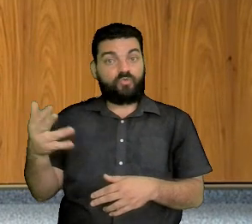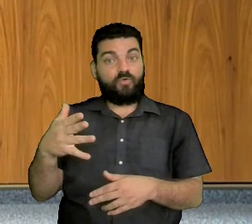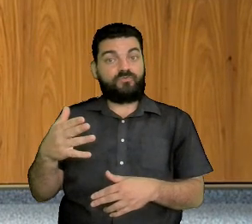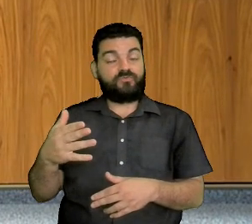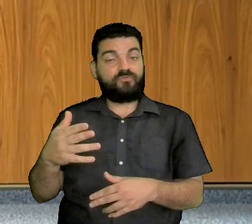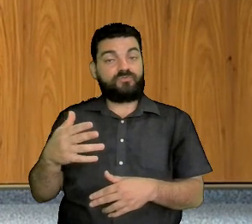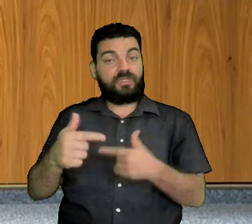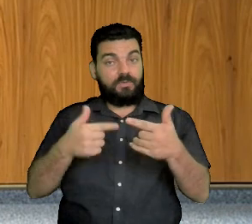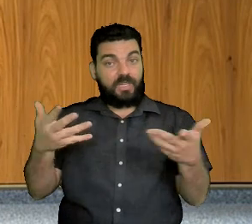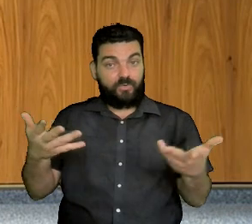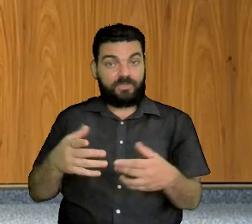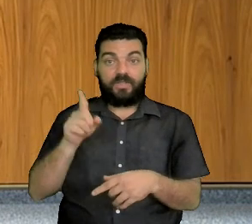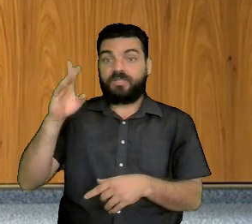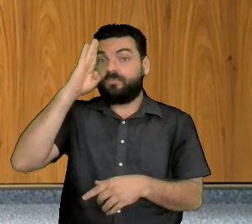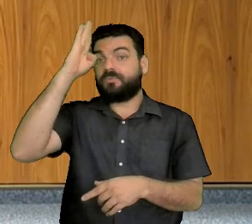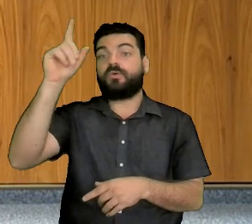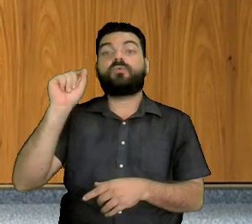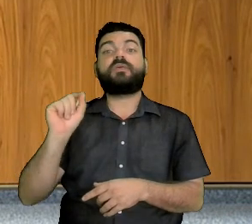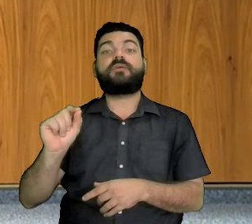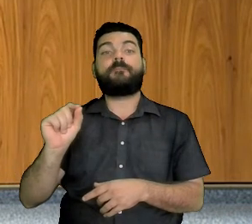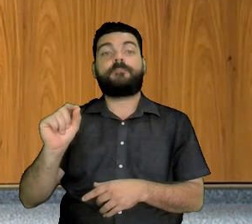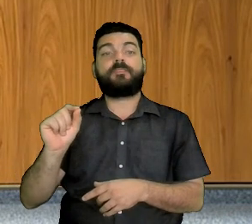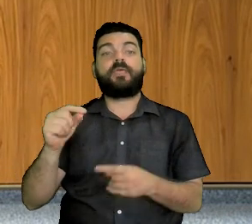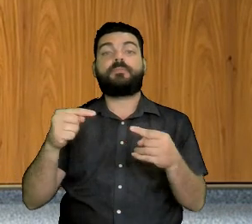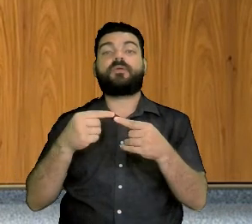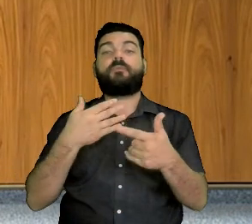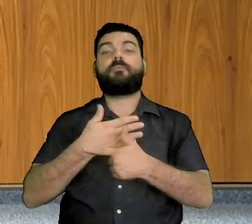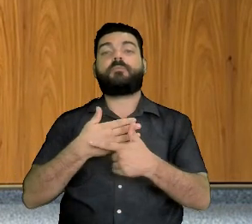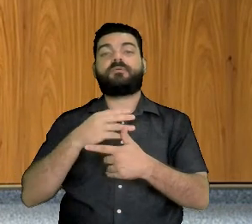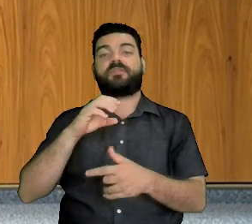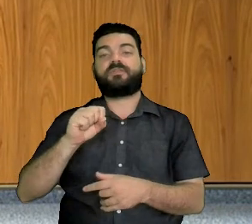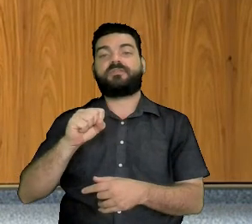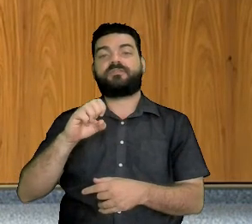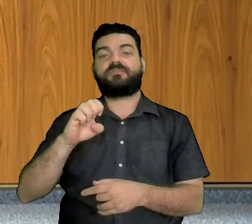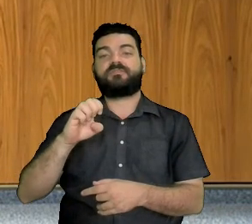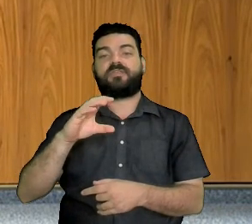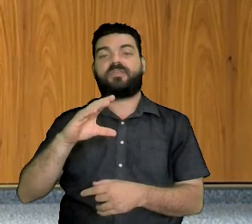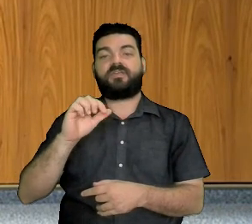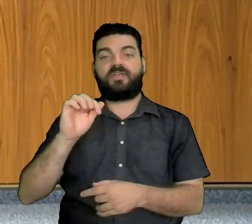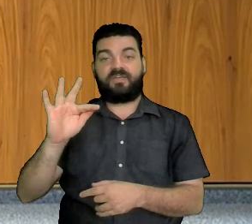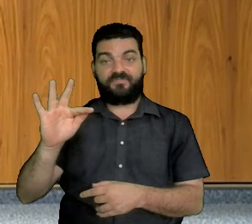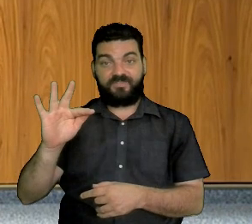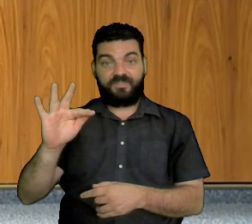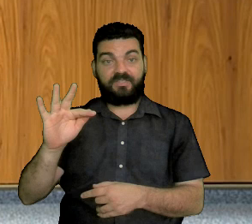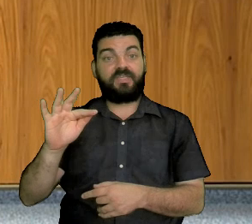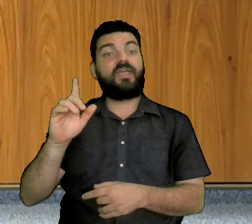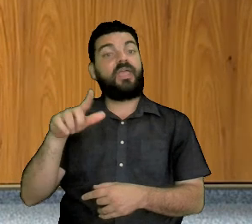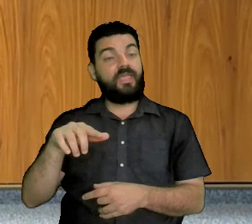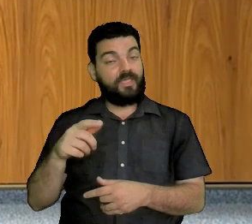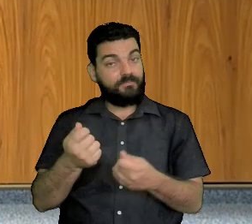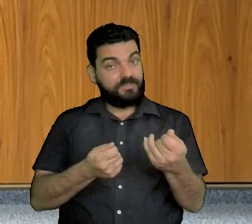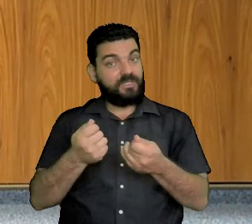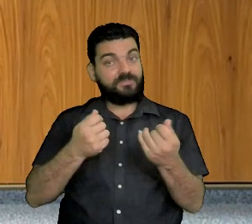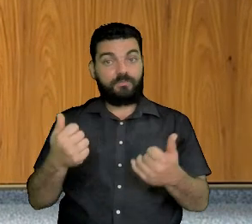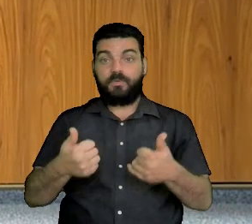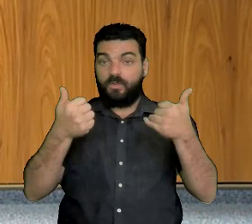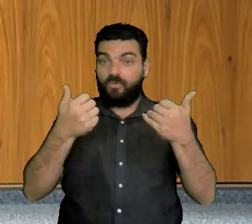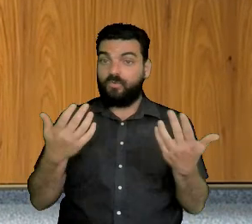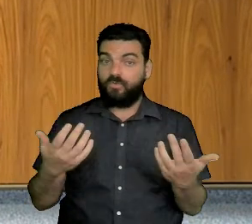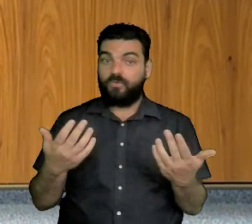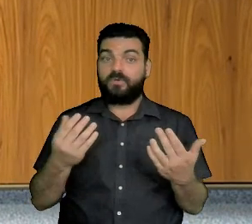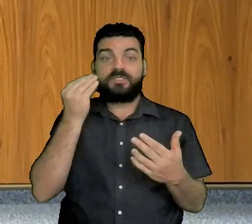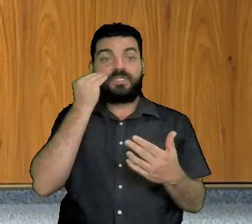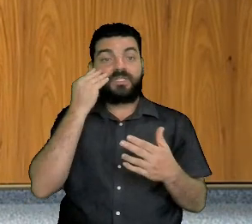há uma prioridade de se reforçar o papel da SECAF, de implementar a possibilidade de mediações junto a todos